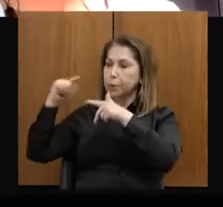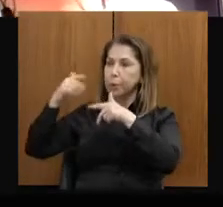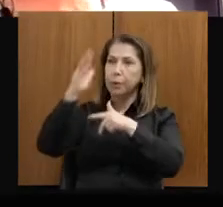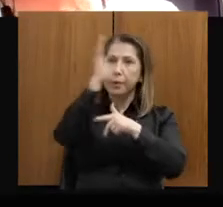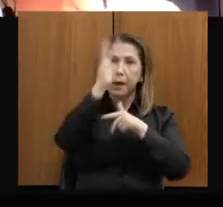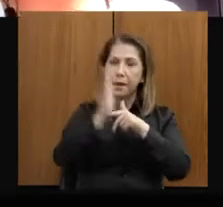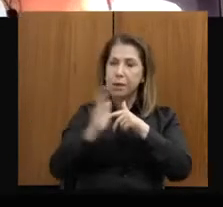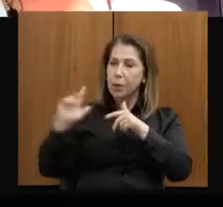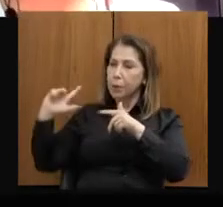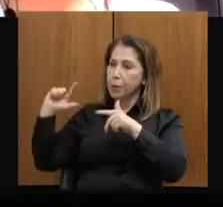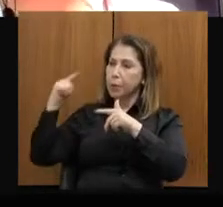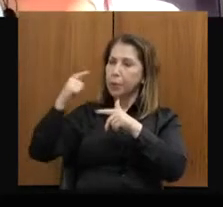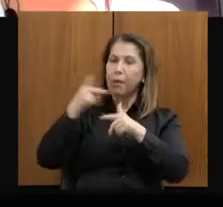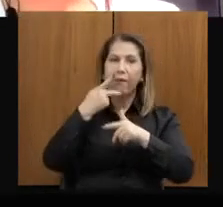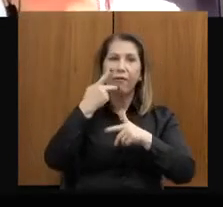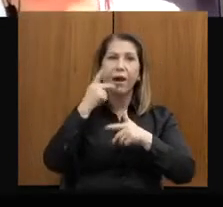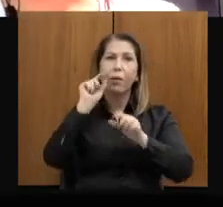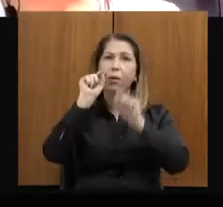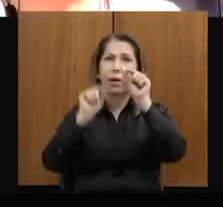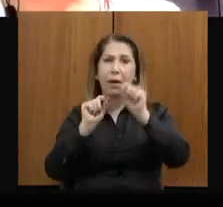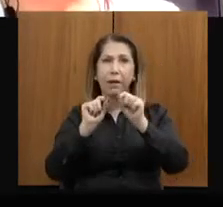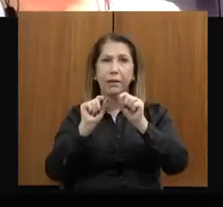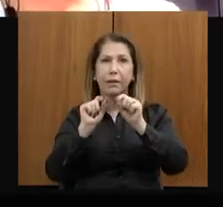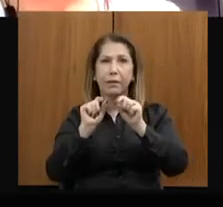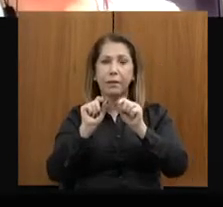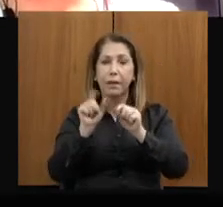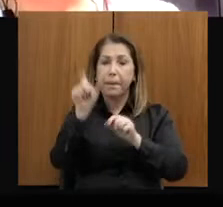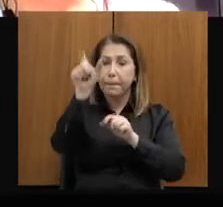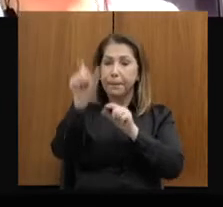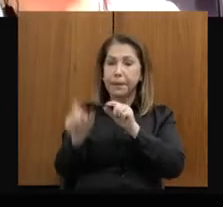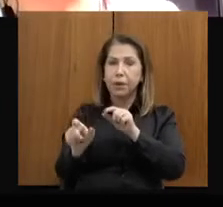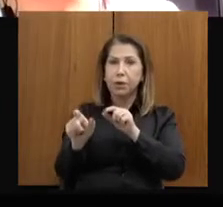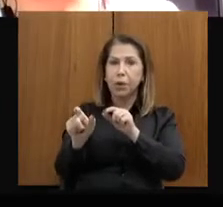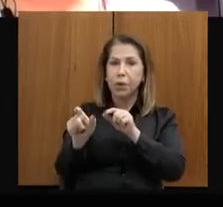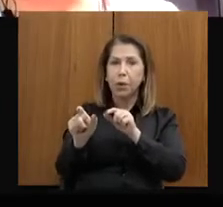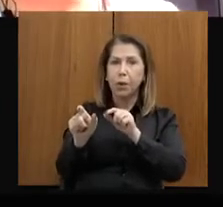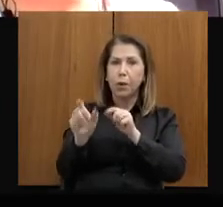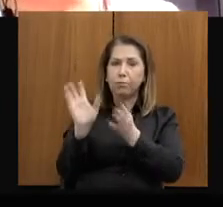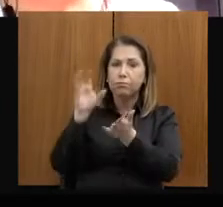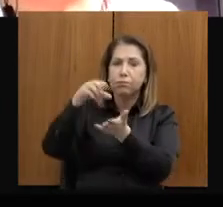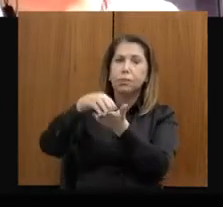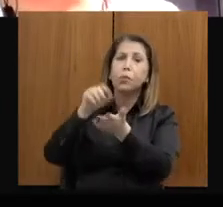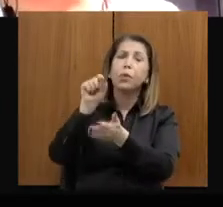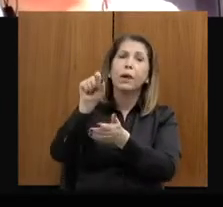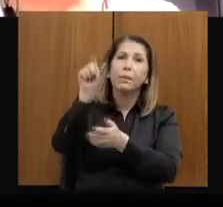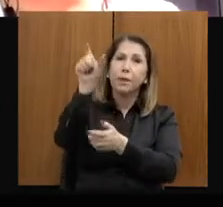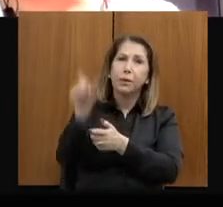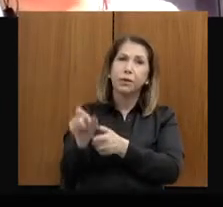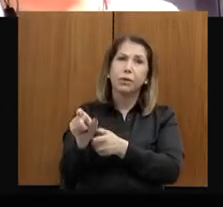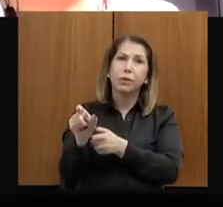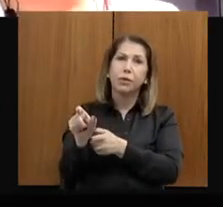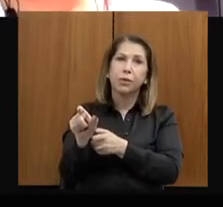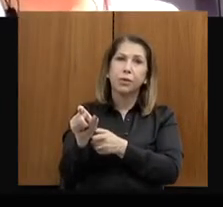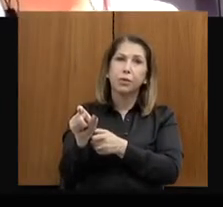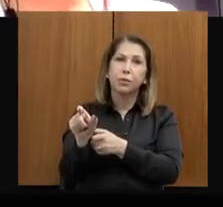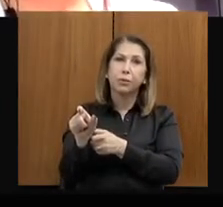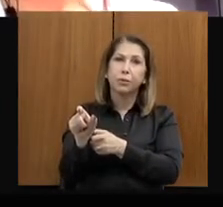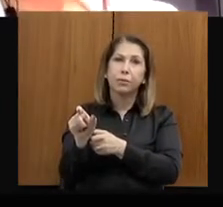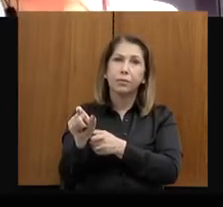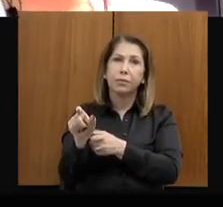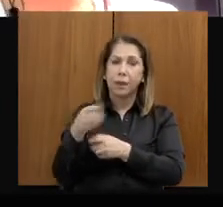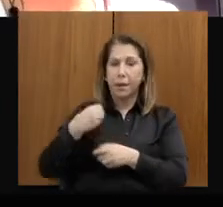disposto que não considera a presença da existência centralidade da a participação